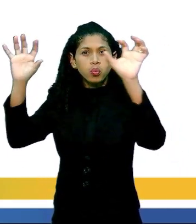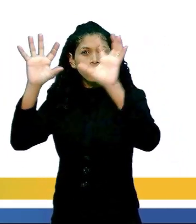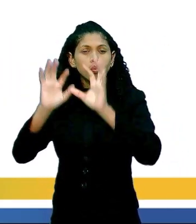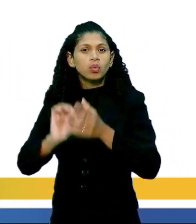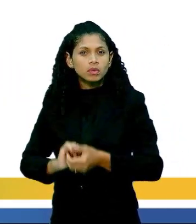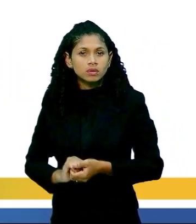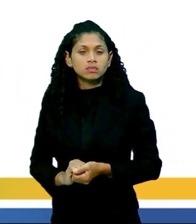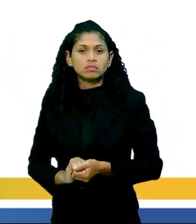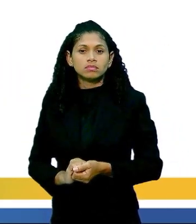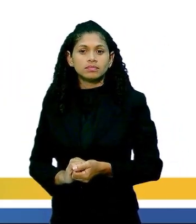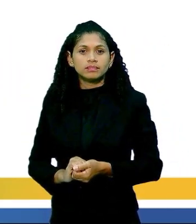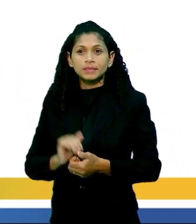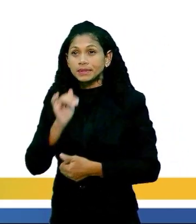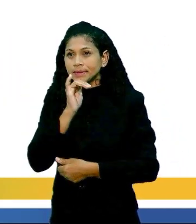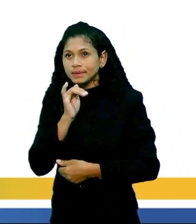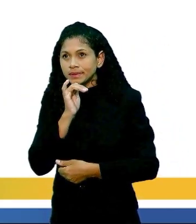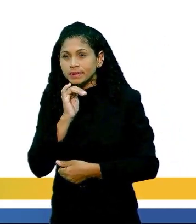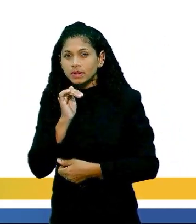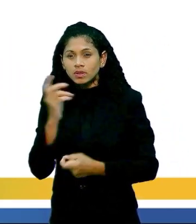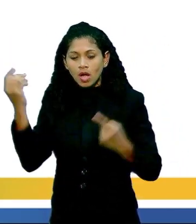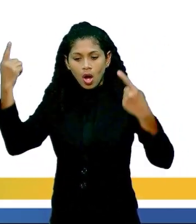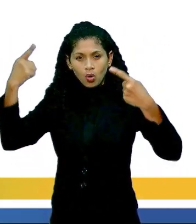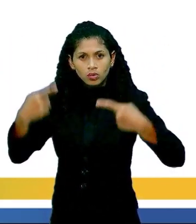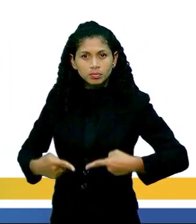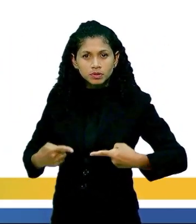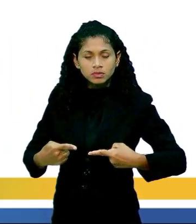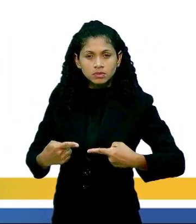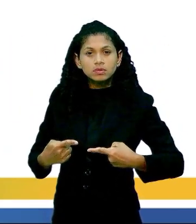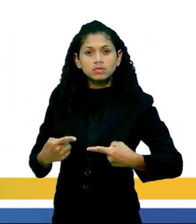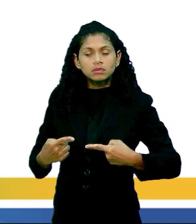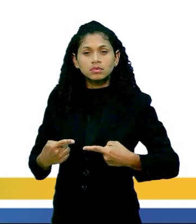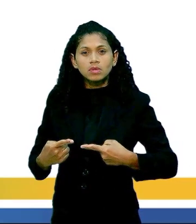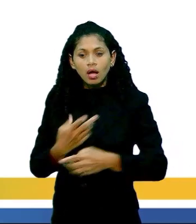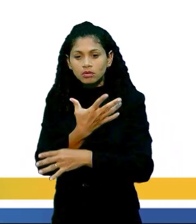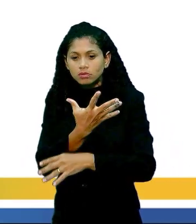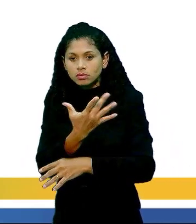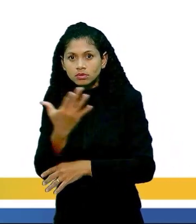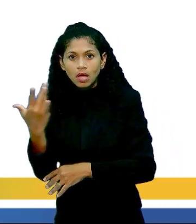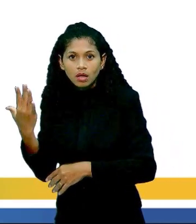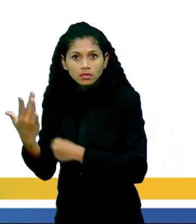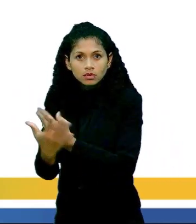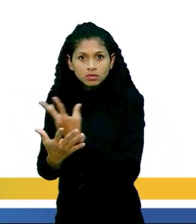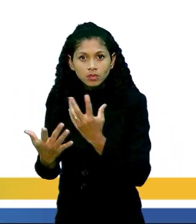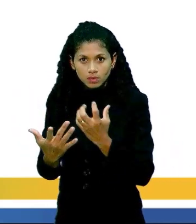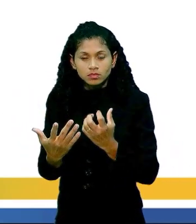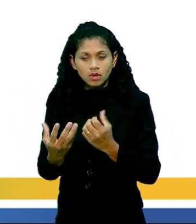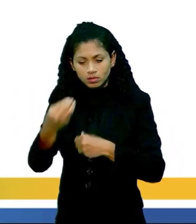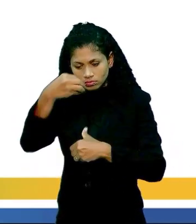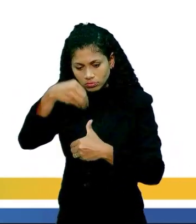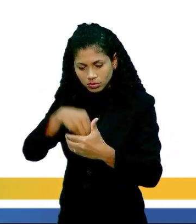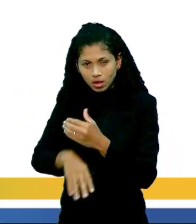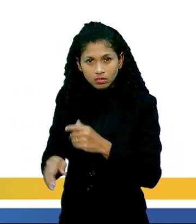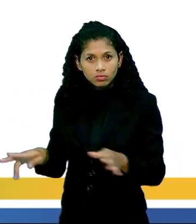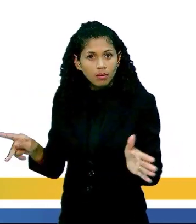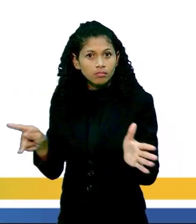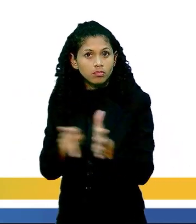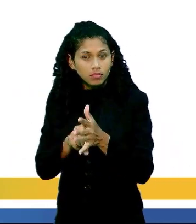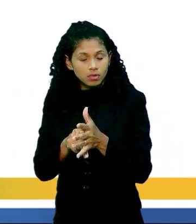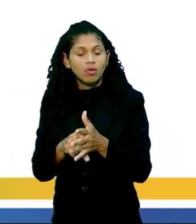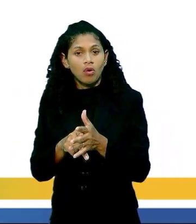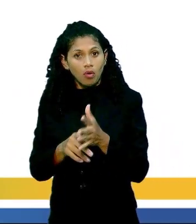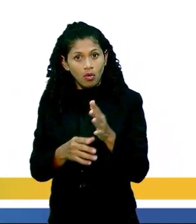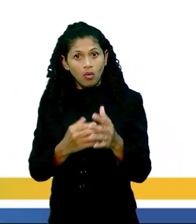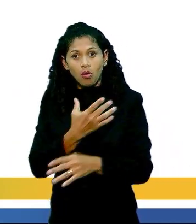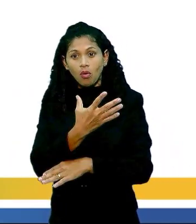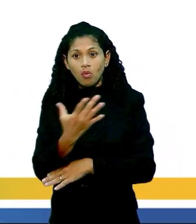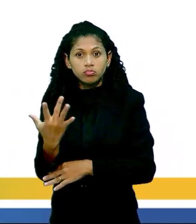por exemplo, a competição entre as espécies, ou então a competição dentro da própria espécie,